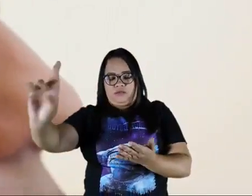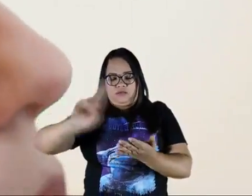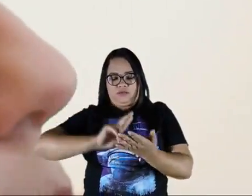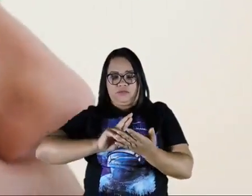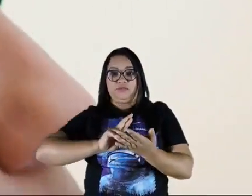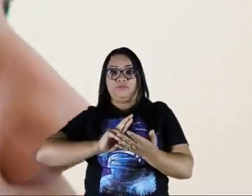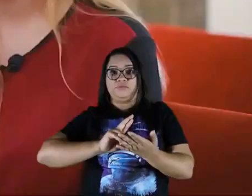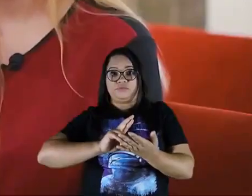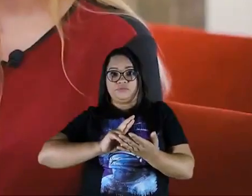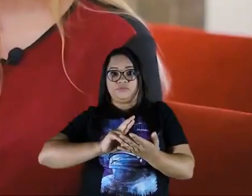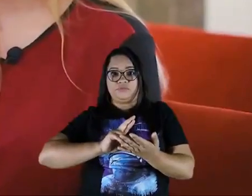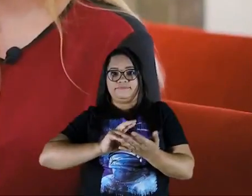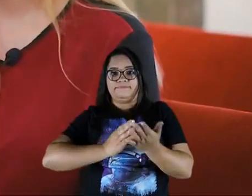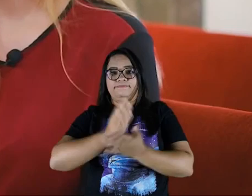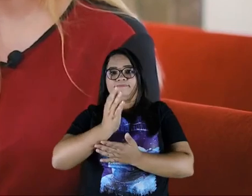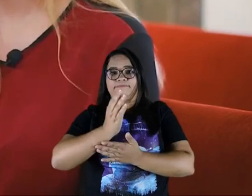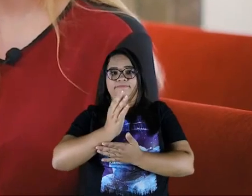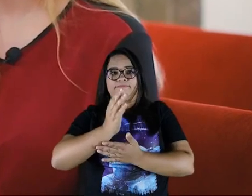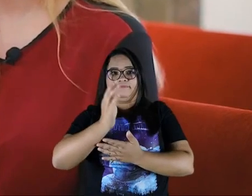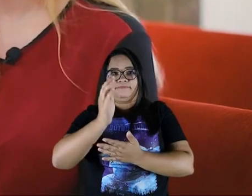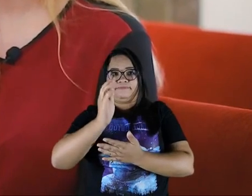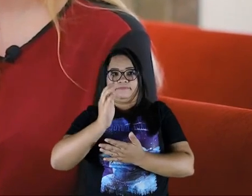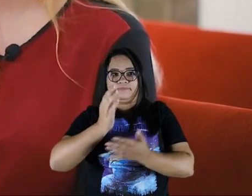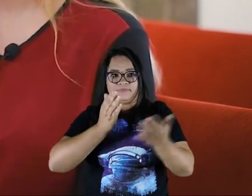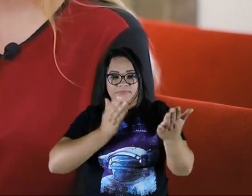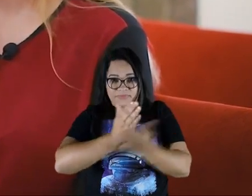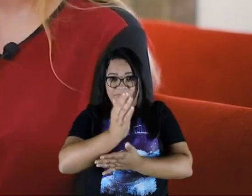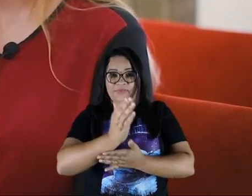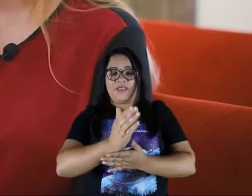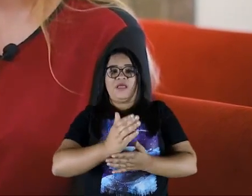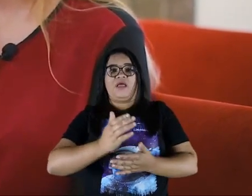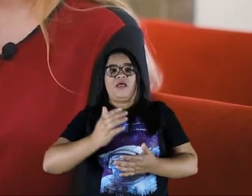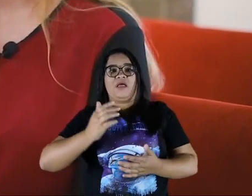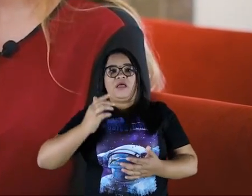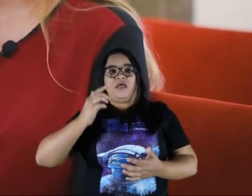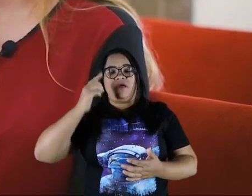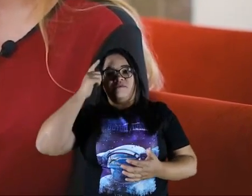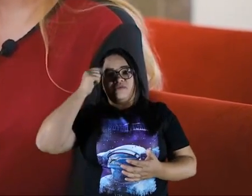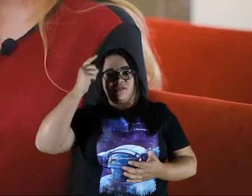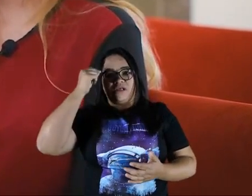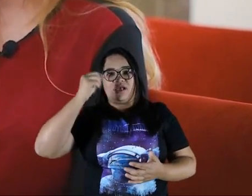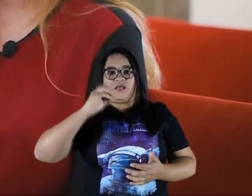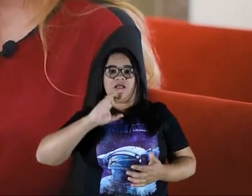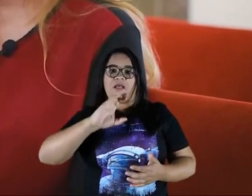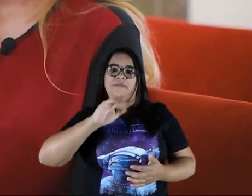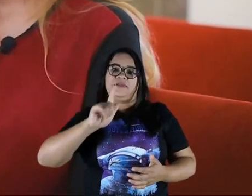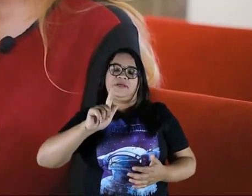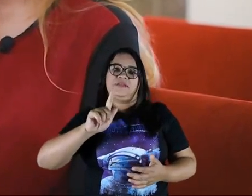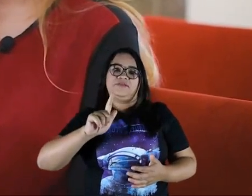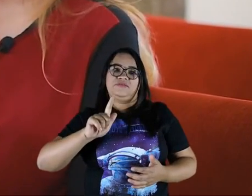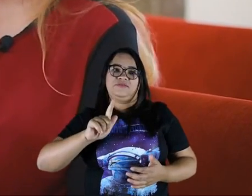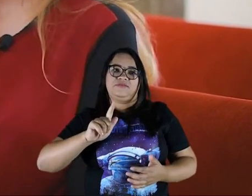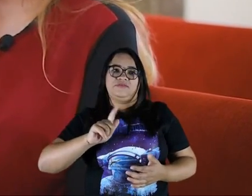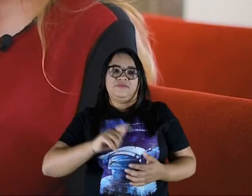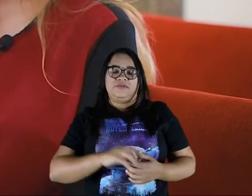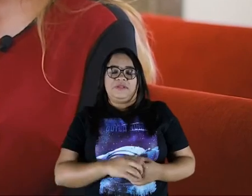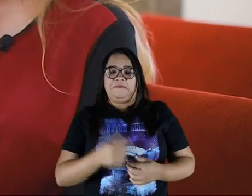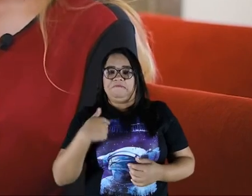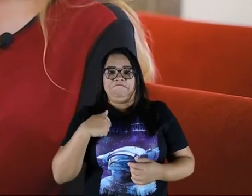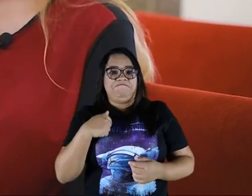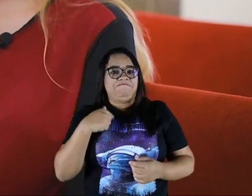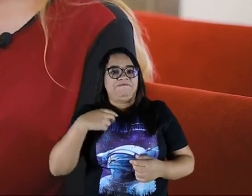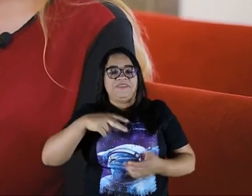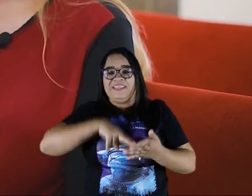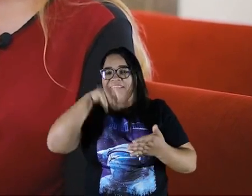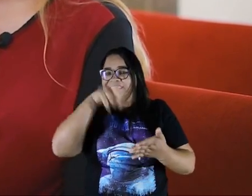o resultado que eu fui aprovada no vestibular para a Universidade de Campina Grande, o vestibular de medicina. E eu fiquei extremamente